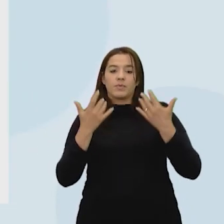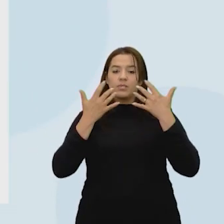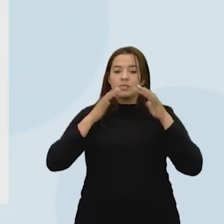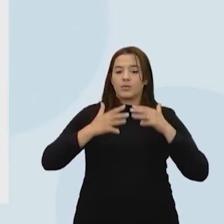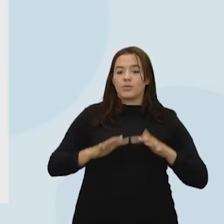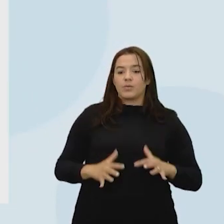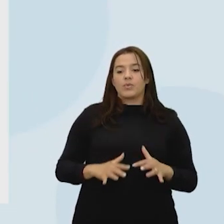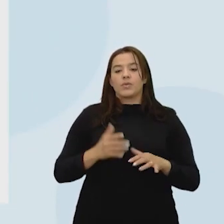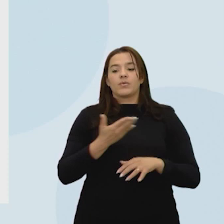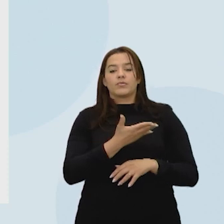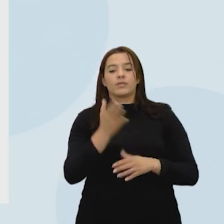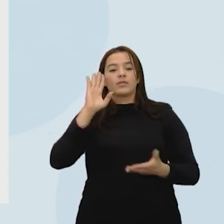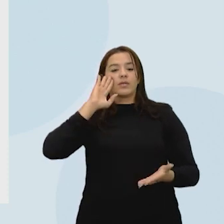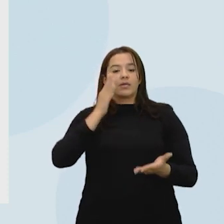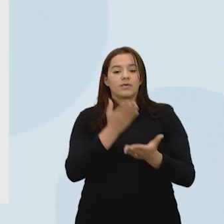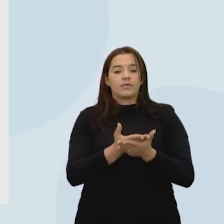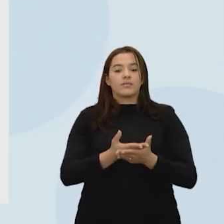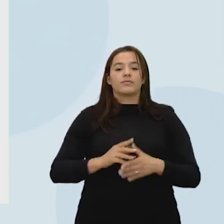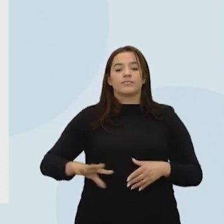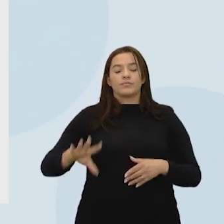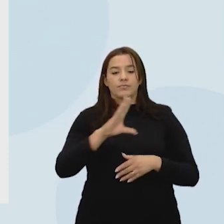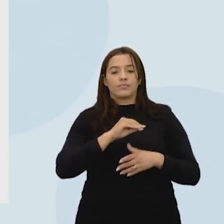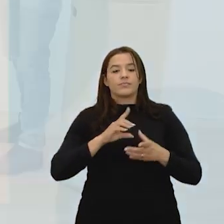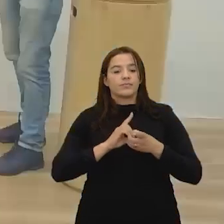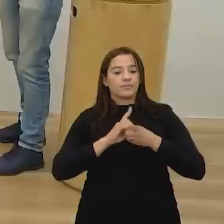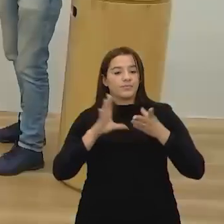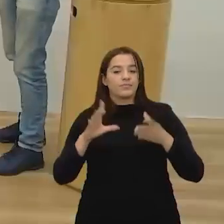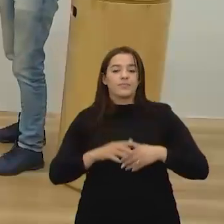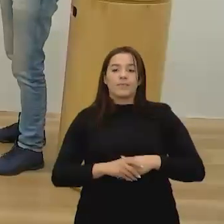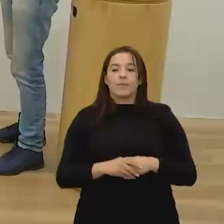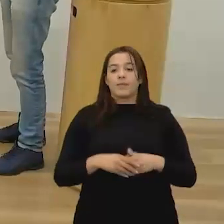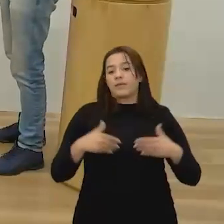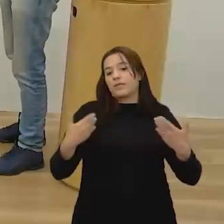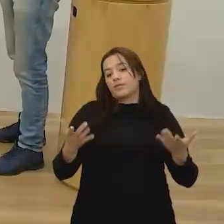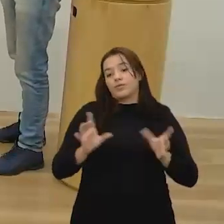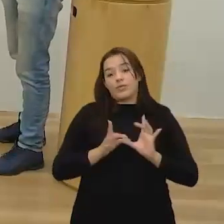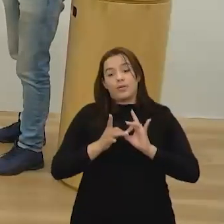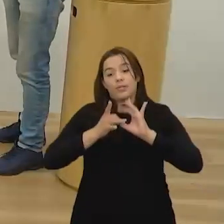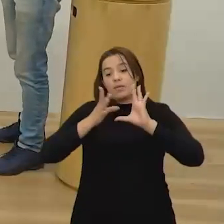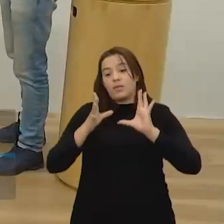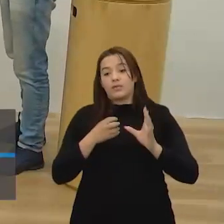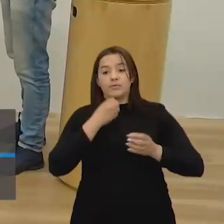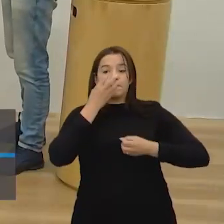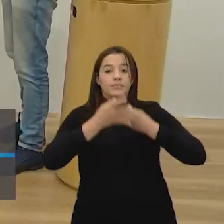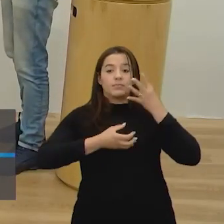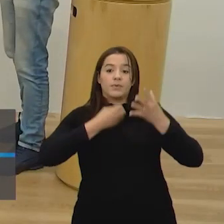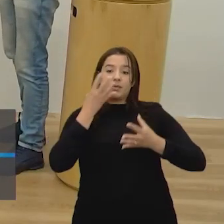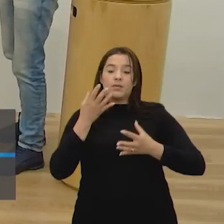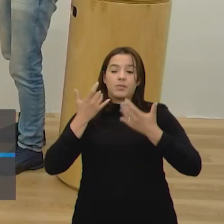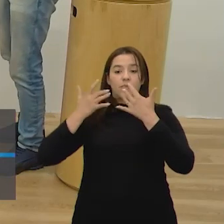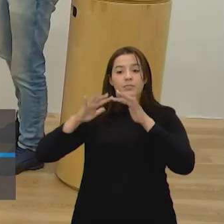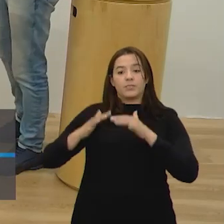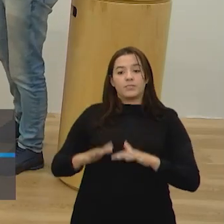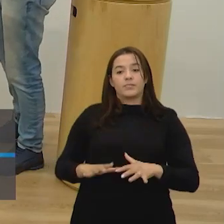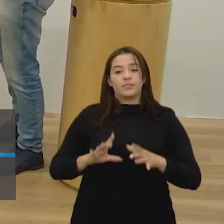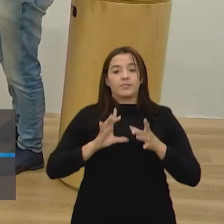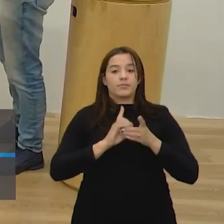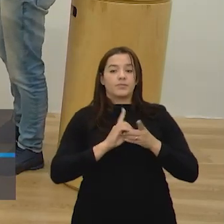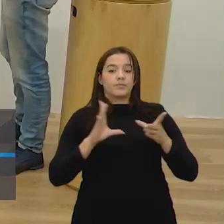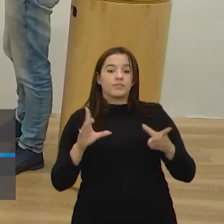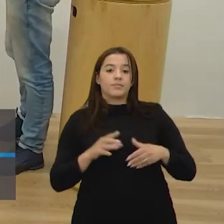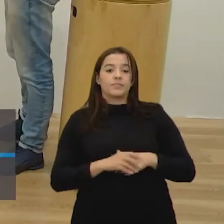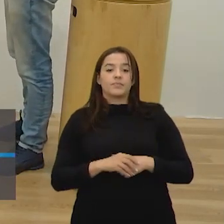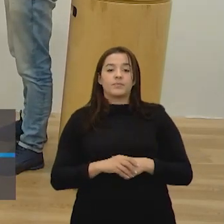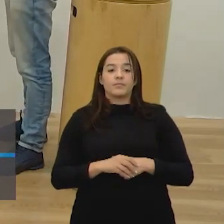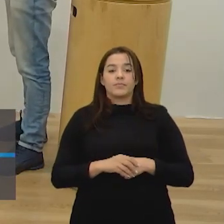destruir a credibilidade das instituições democráticas. Então, em nome da liberdade de expressão, eu vou destruir a democracia. Continua a leitura para